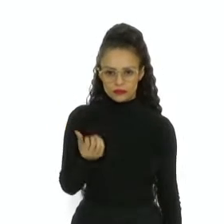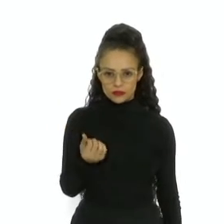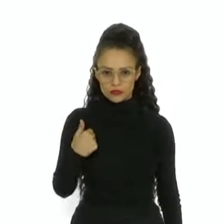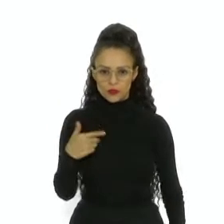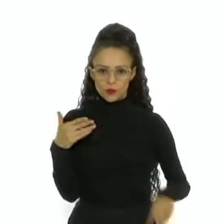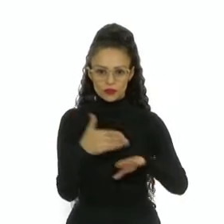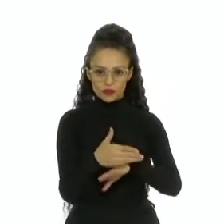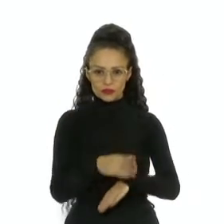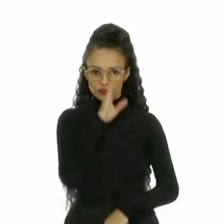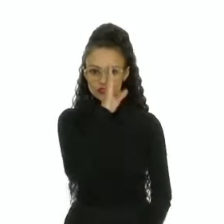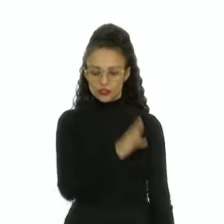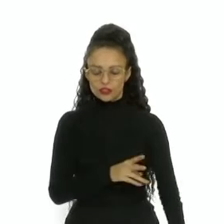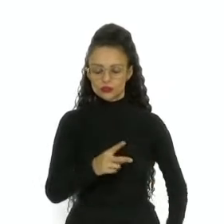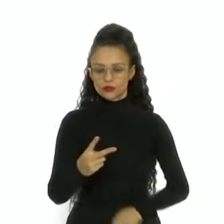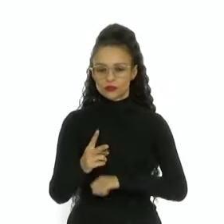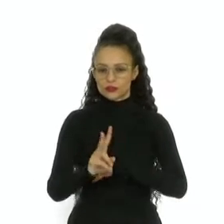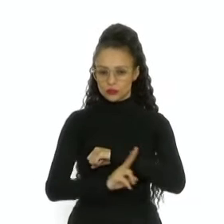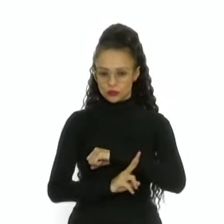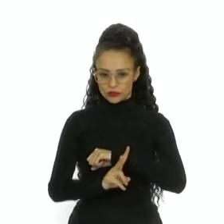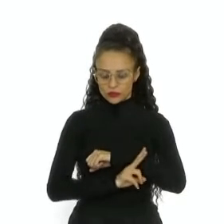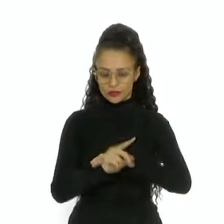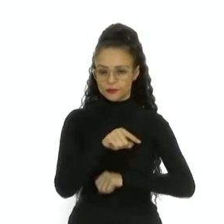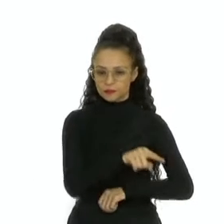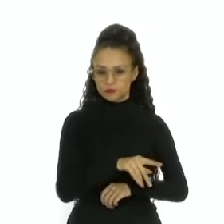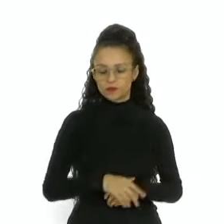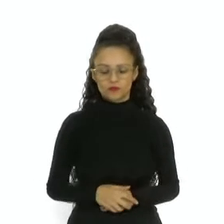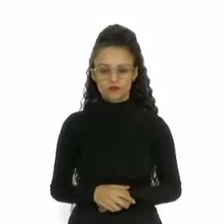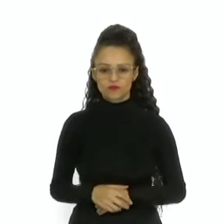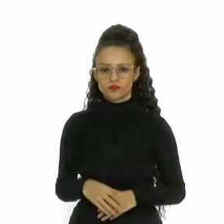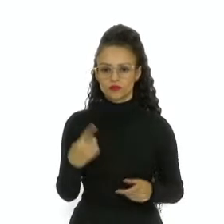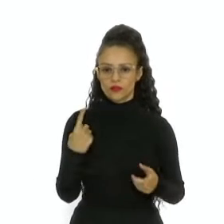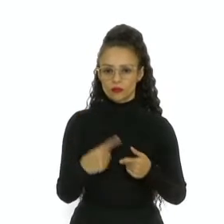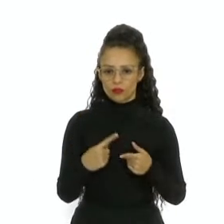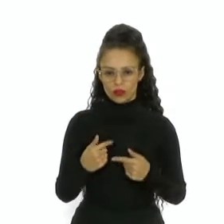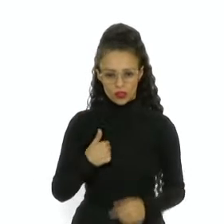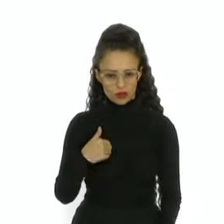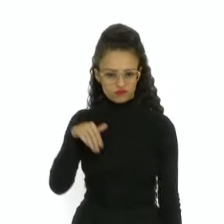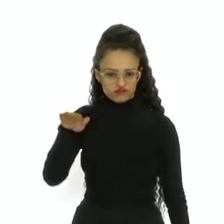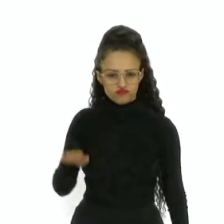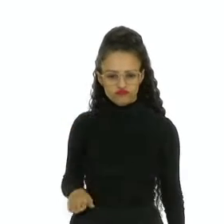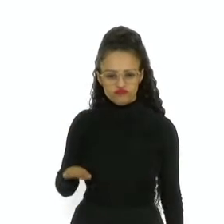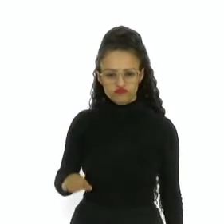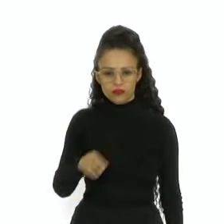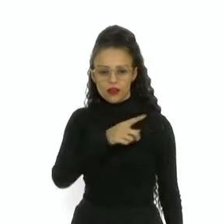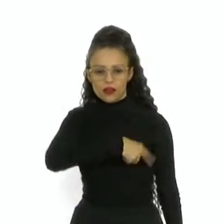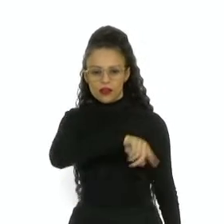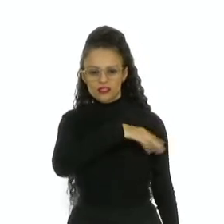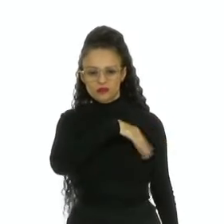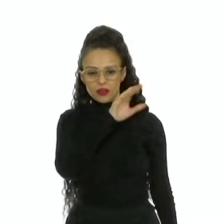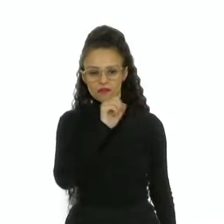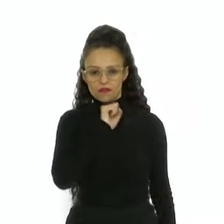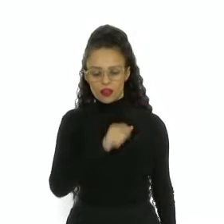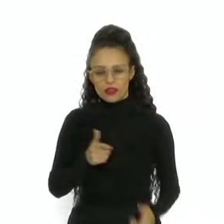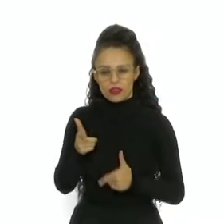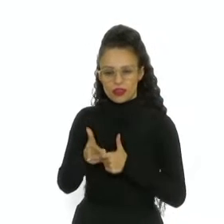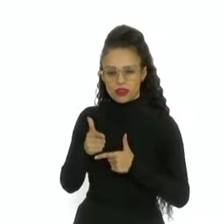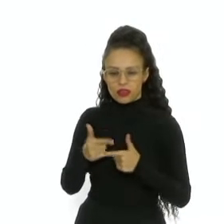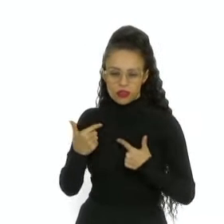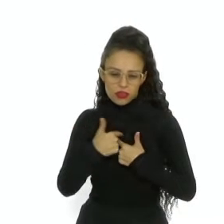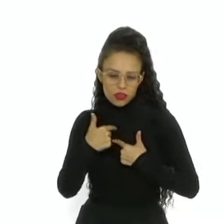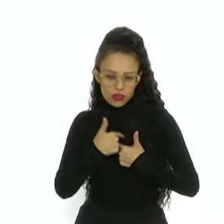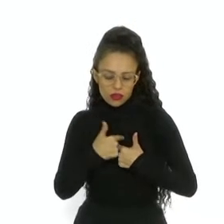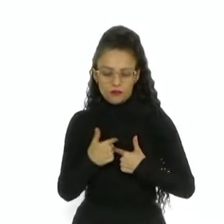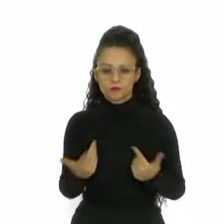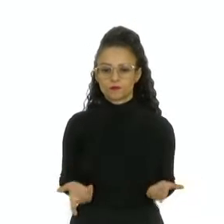entrei diretamente na segunda série primária. E porque era pequeno, os mais velhos debochavam de mim.